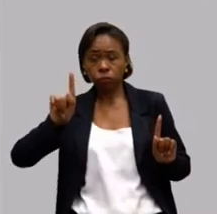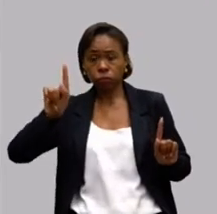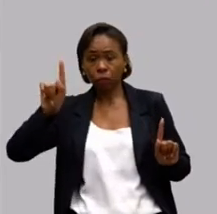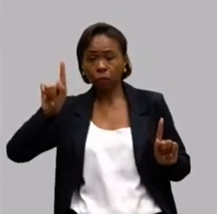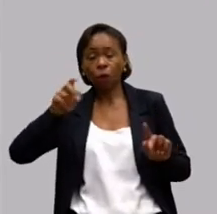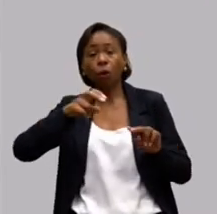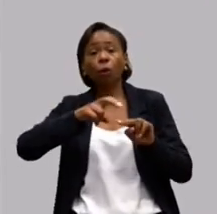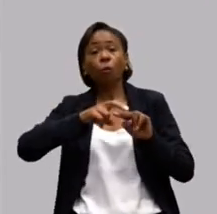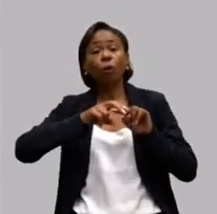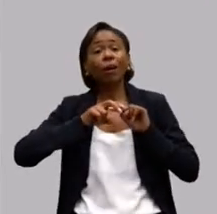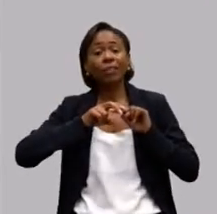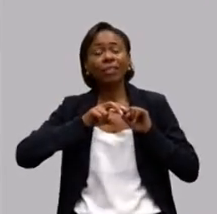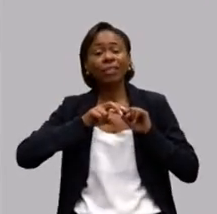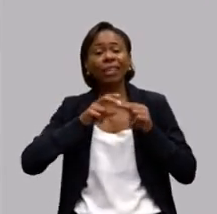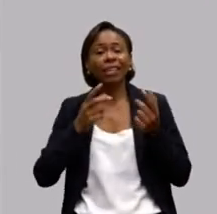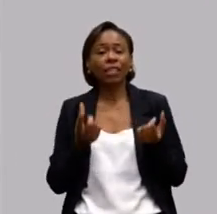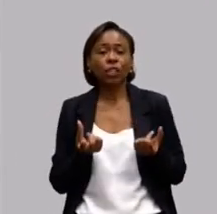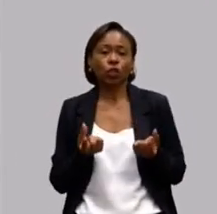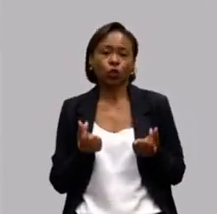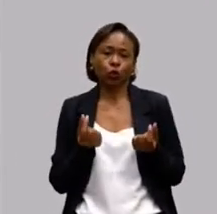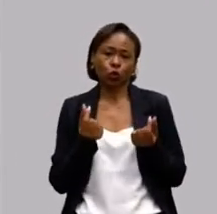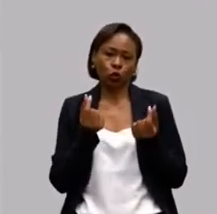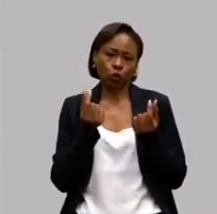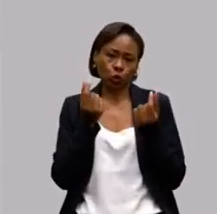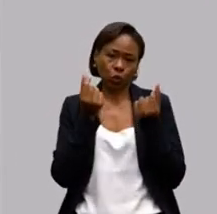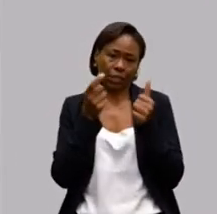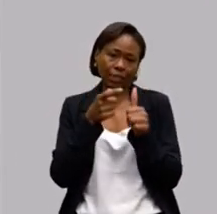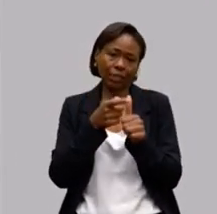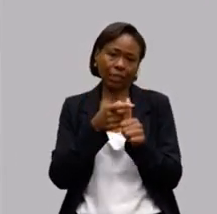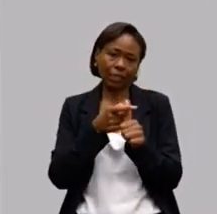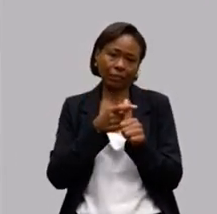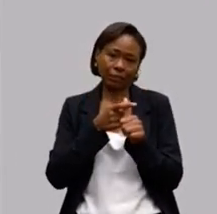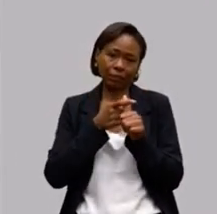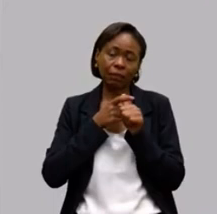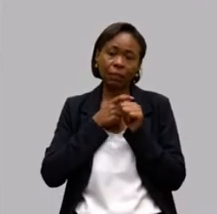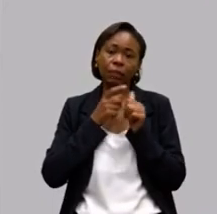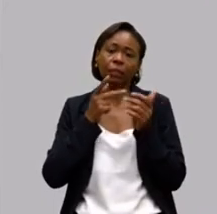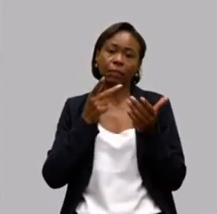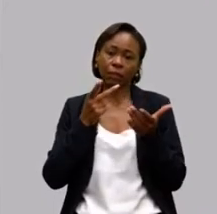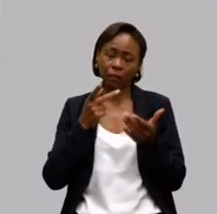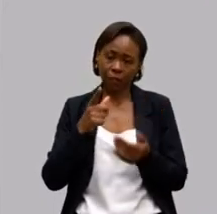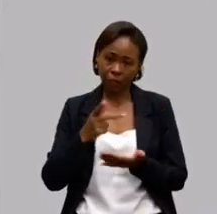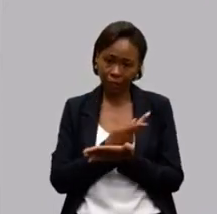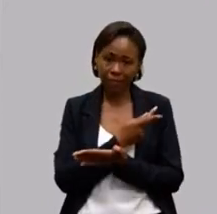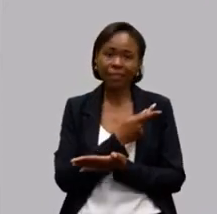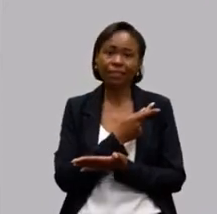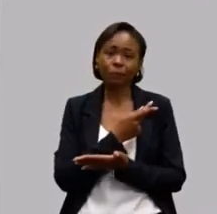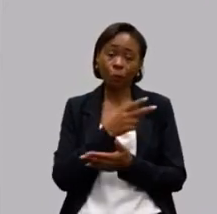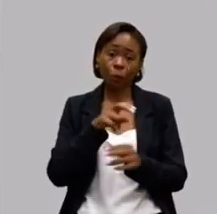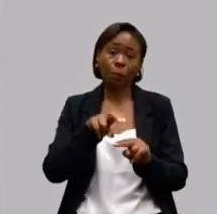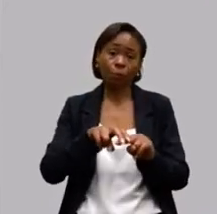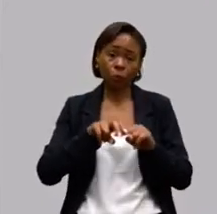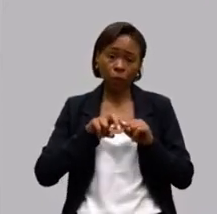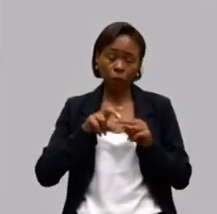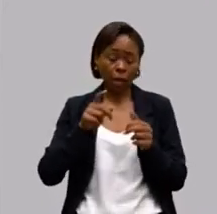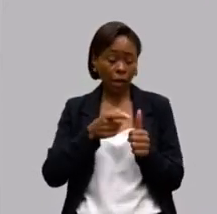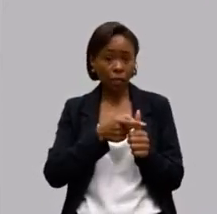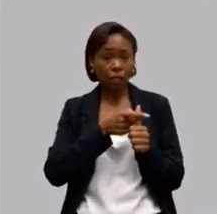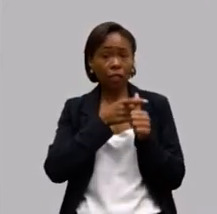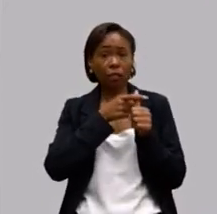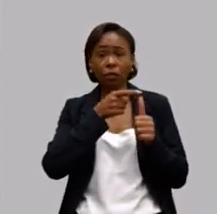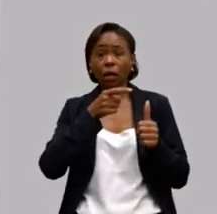que existem no processo de endividamento e que fazem com que a dívida ela se